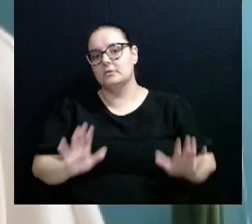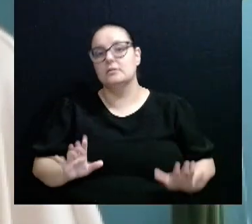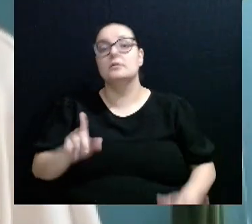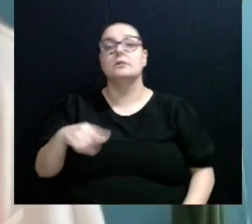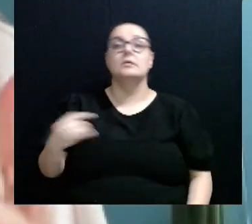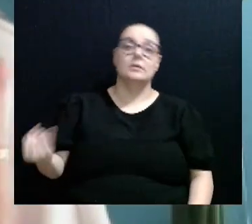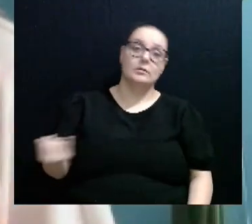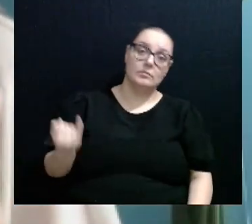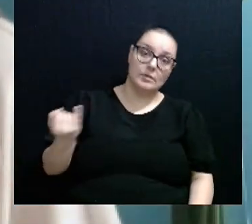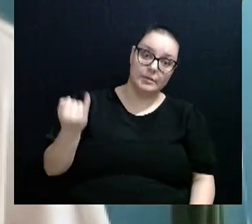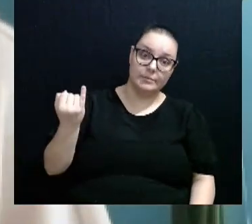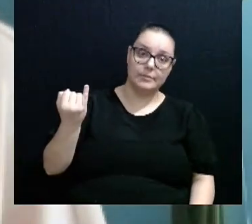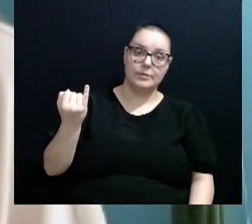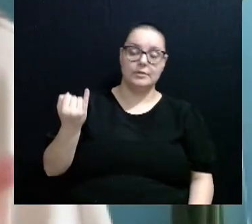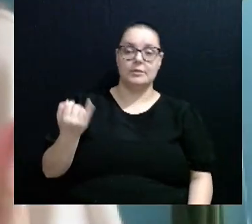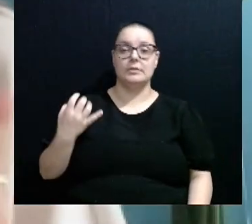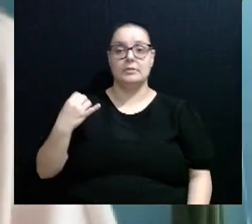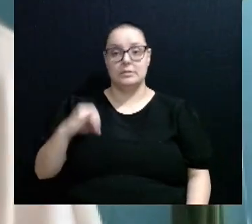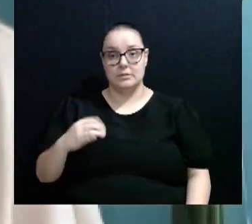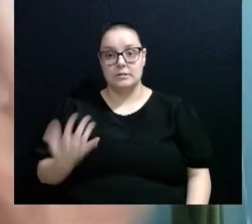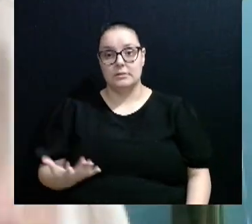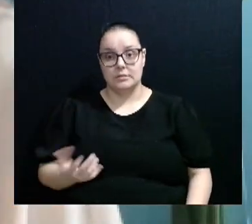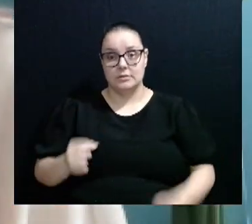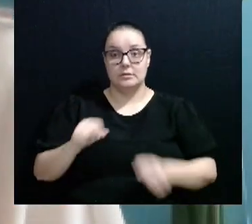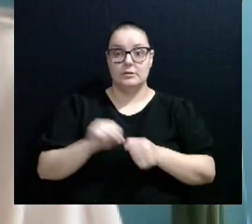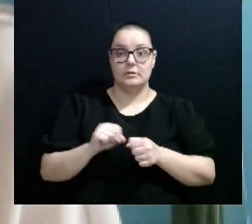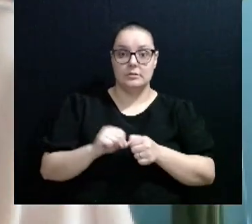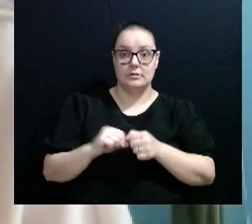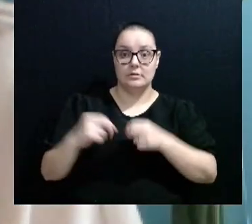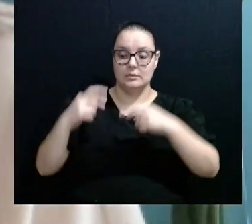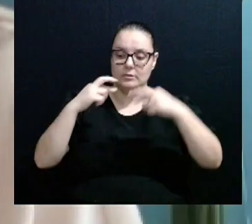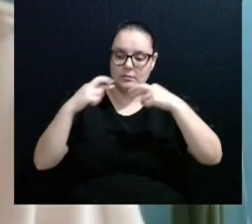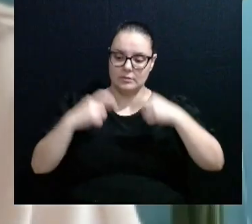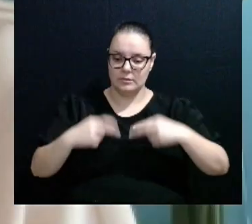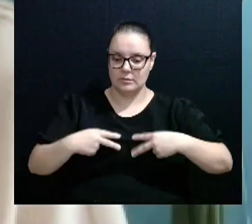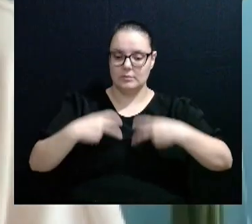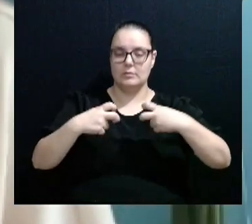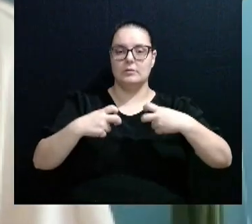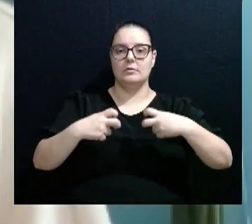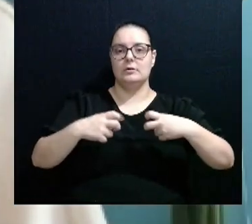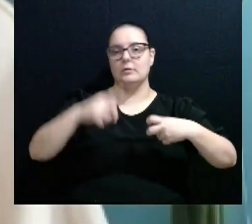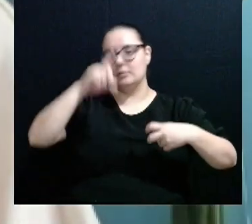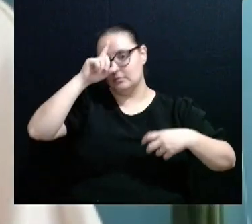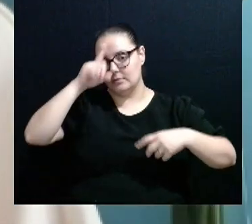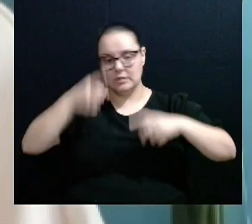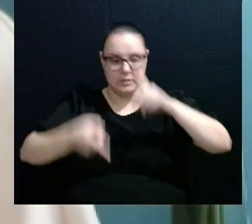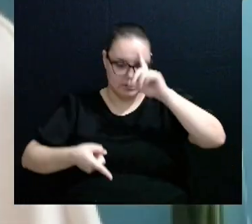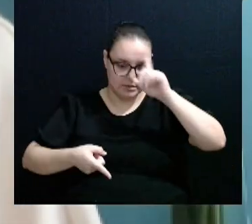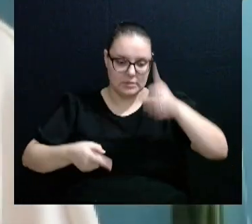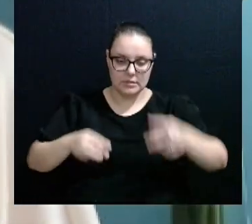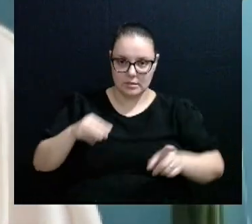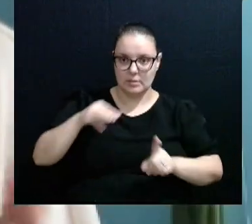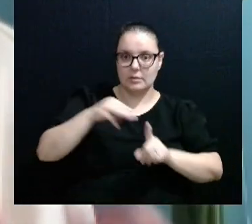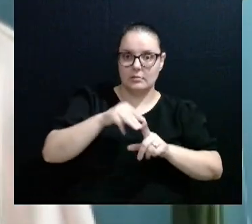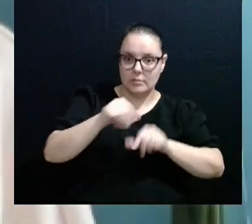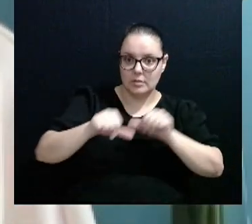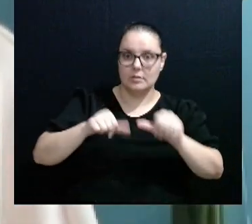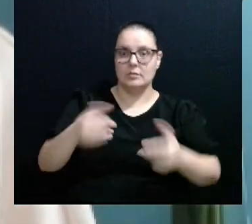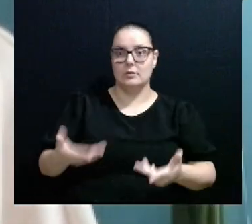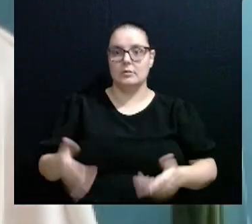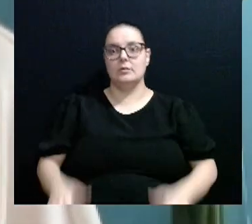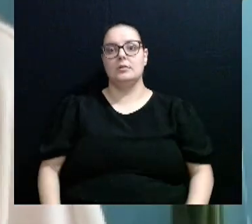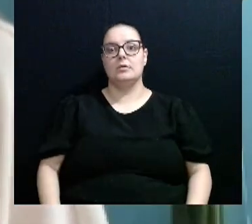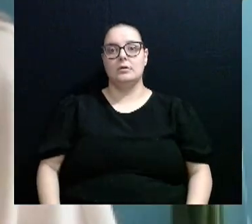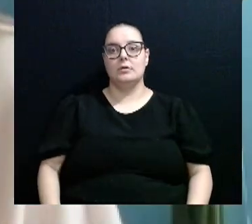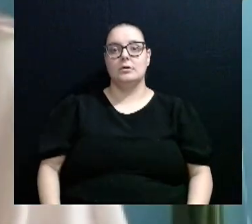se você fez uma autoanálise para definir essa meta de mudar de emprego,